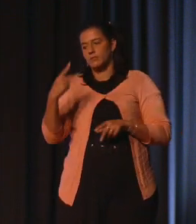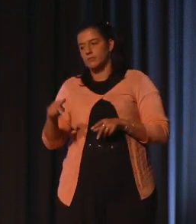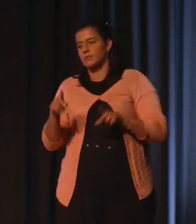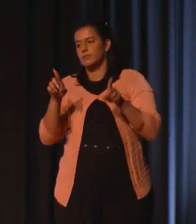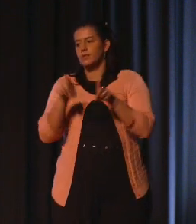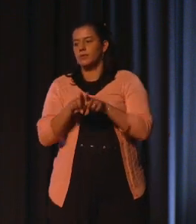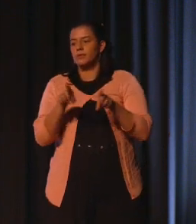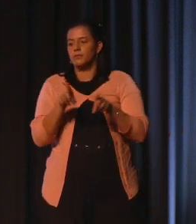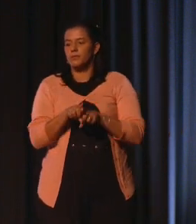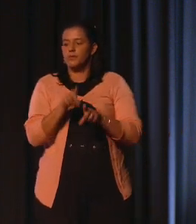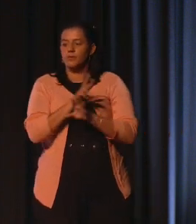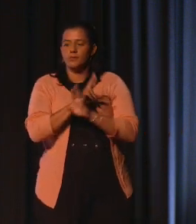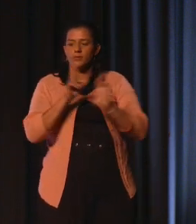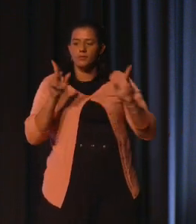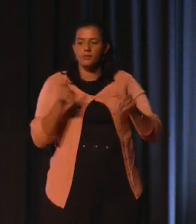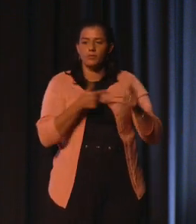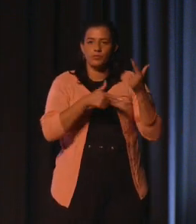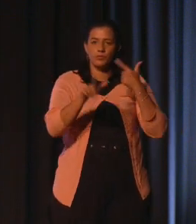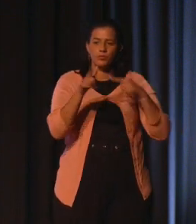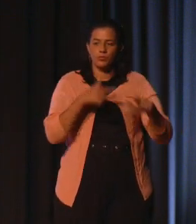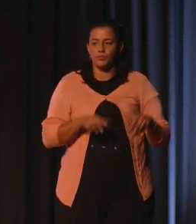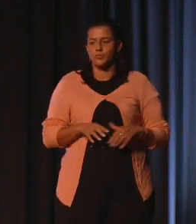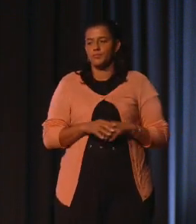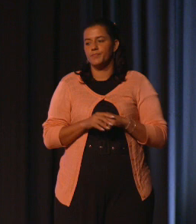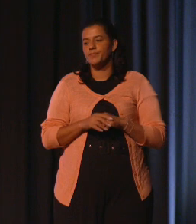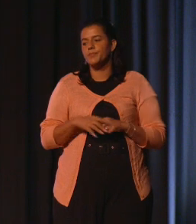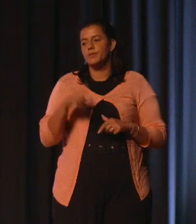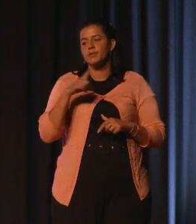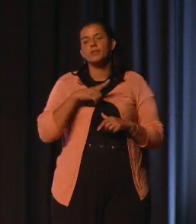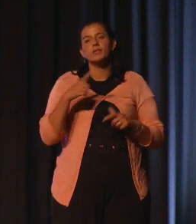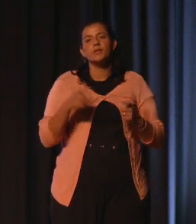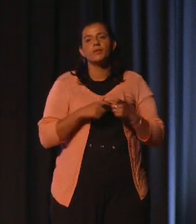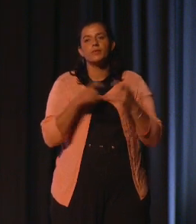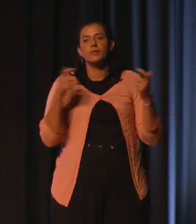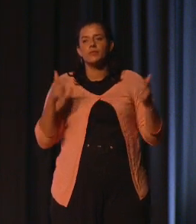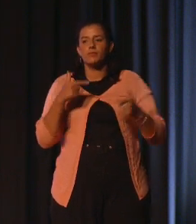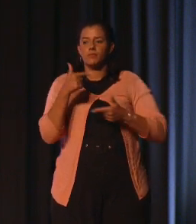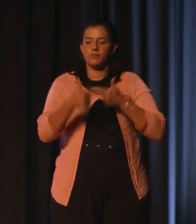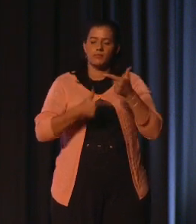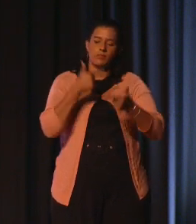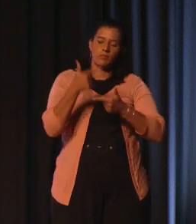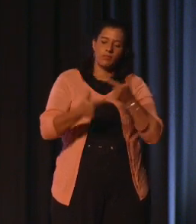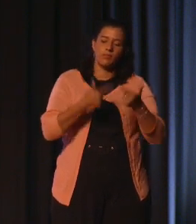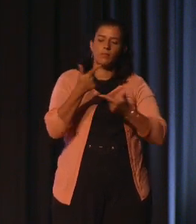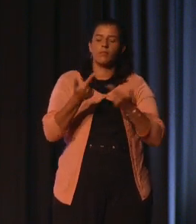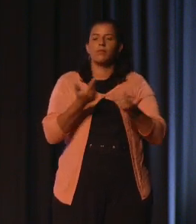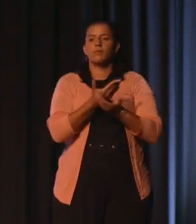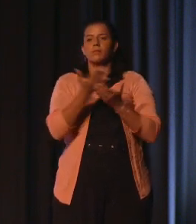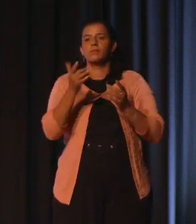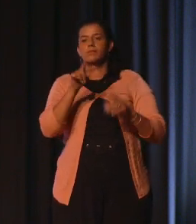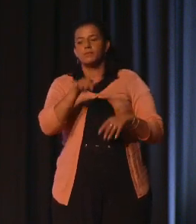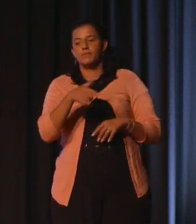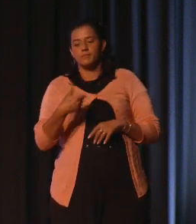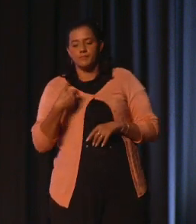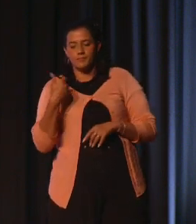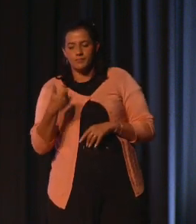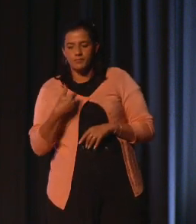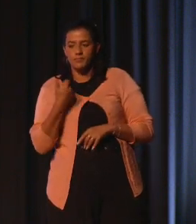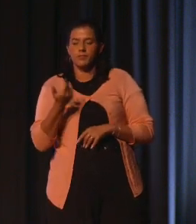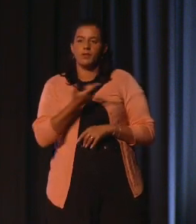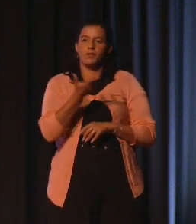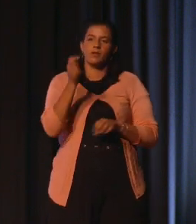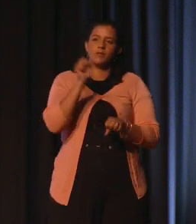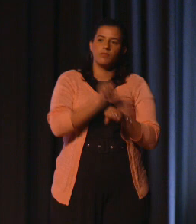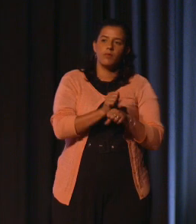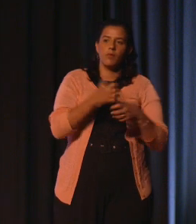também é um diferente dos outros. E aqui é um grande trabalho que se tem para que aquela idade que a criança não quer tomar